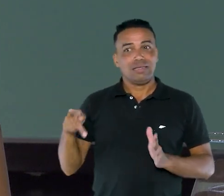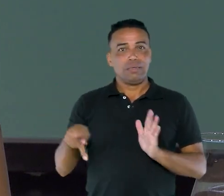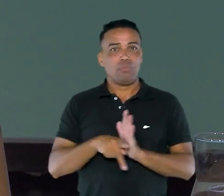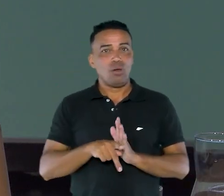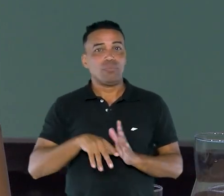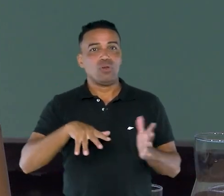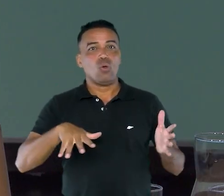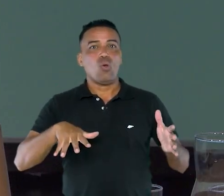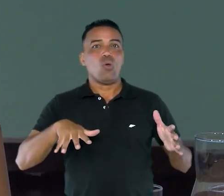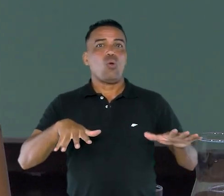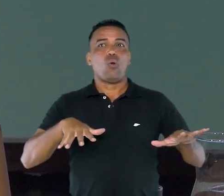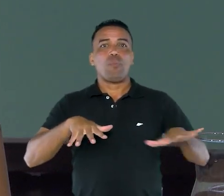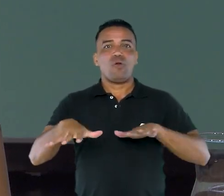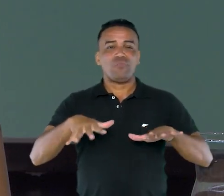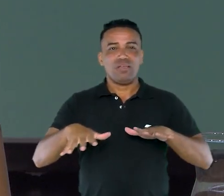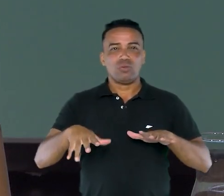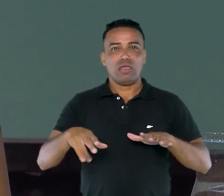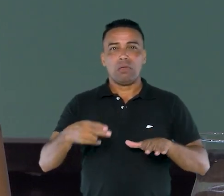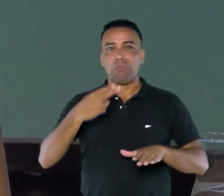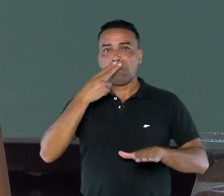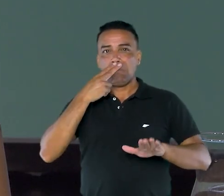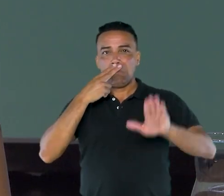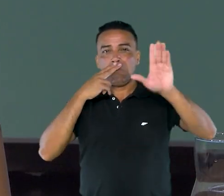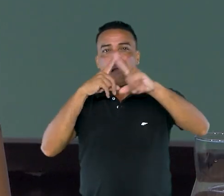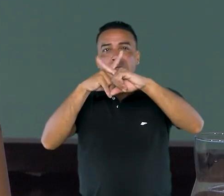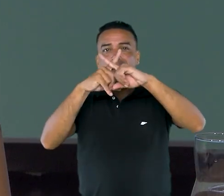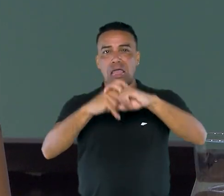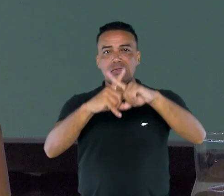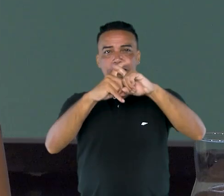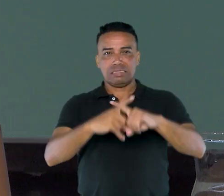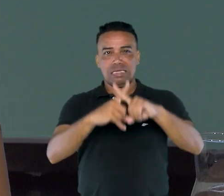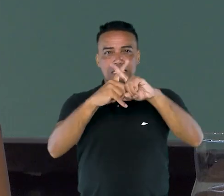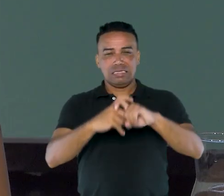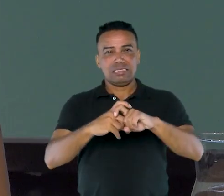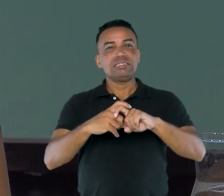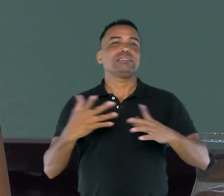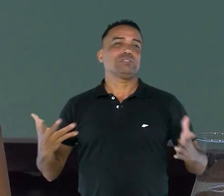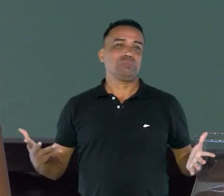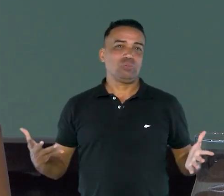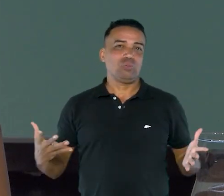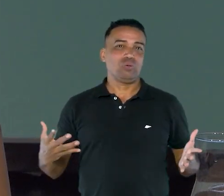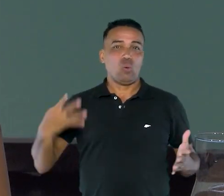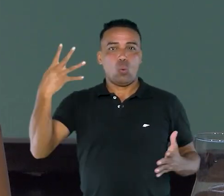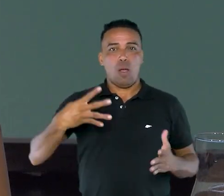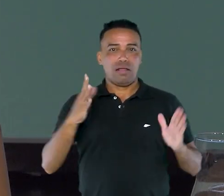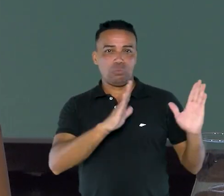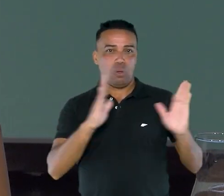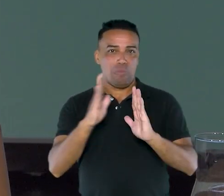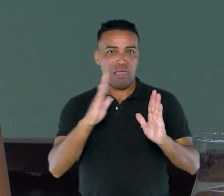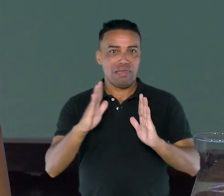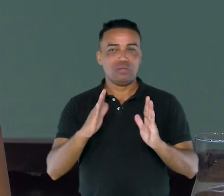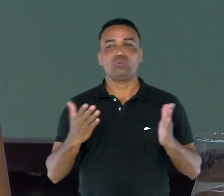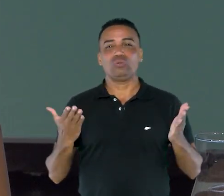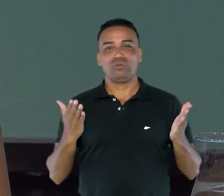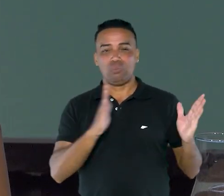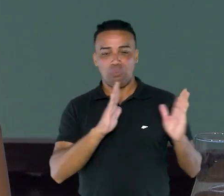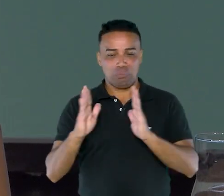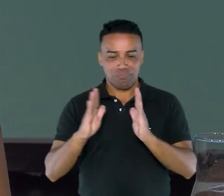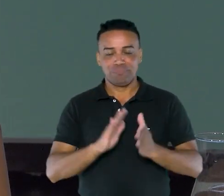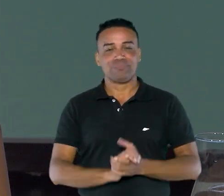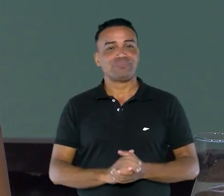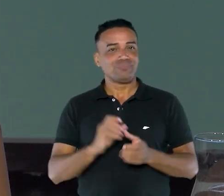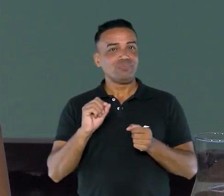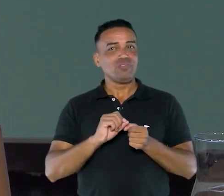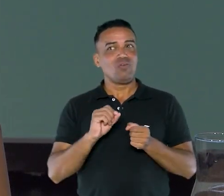Valley, que está um nazismo, né, o quarto Reich, que está, né,